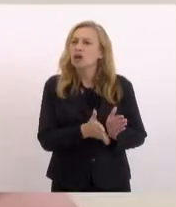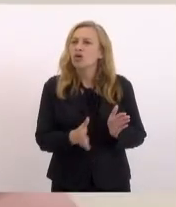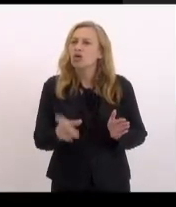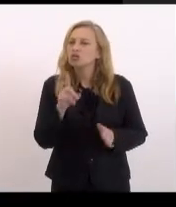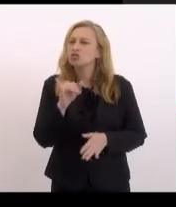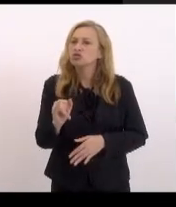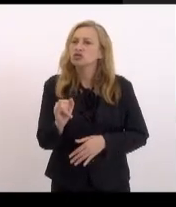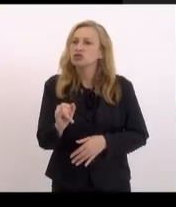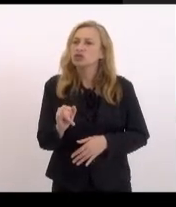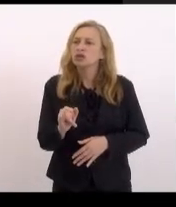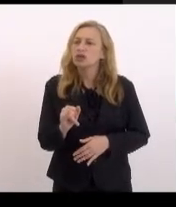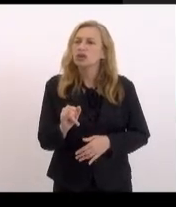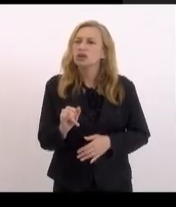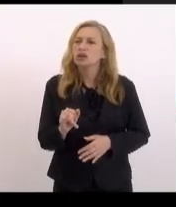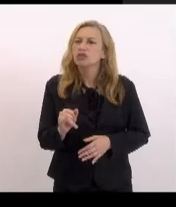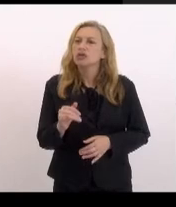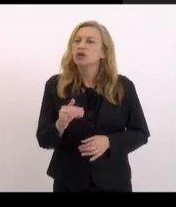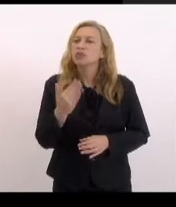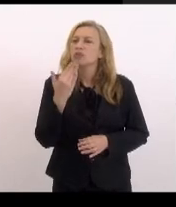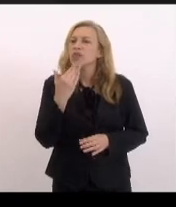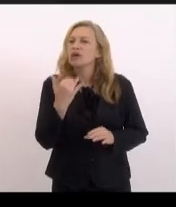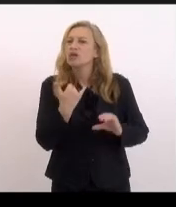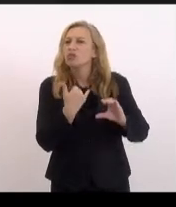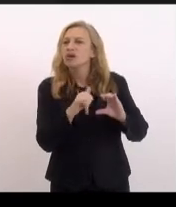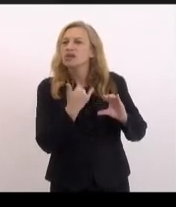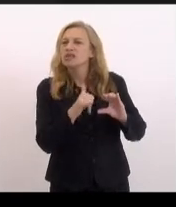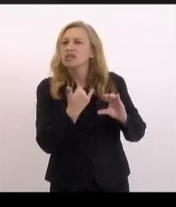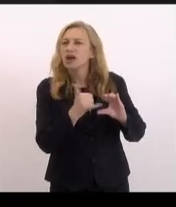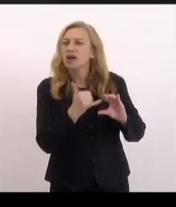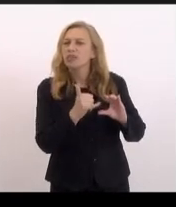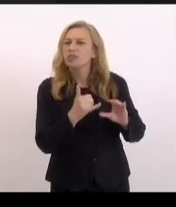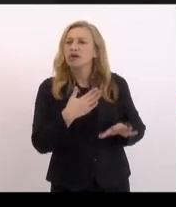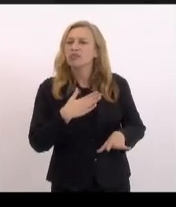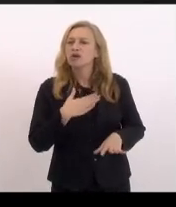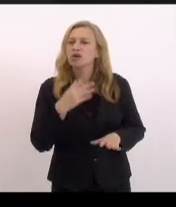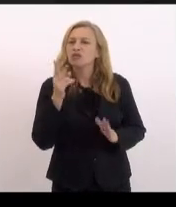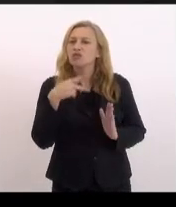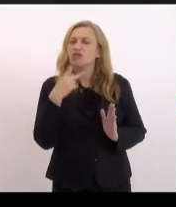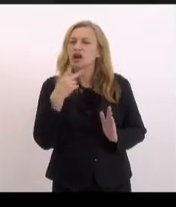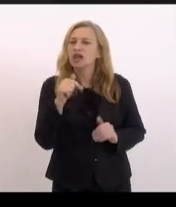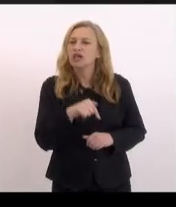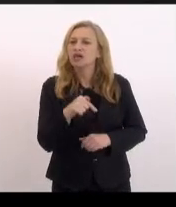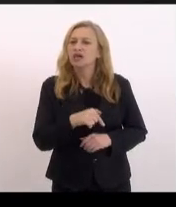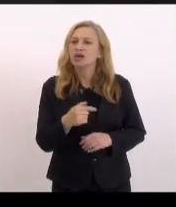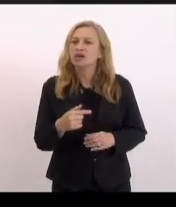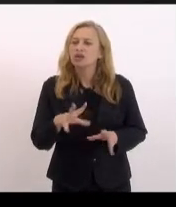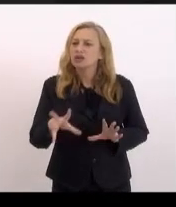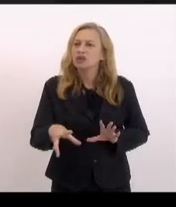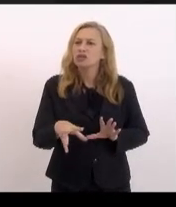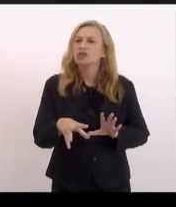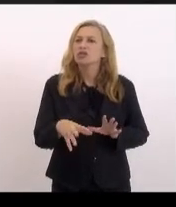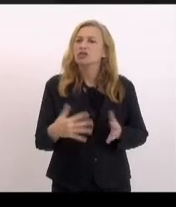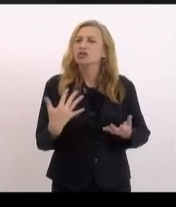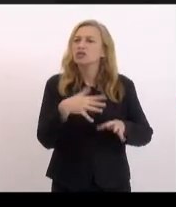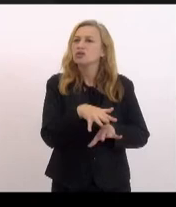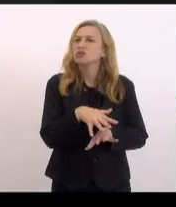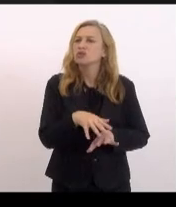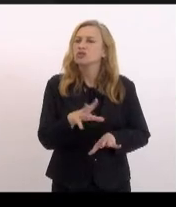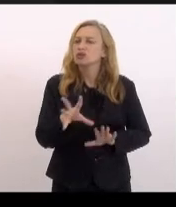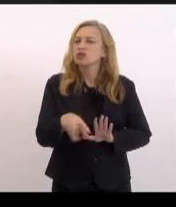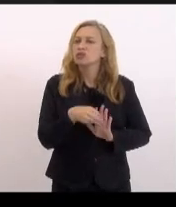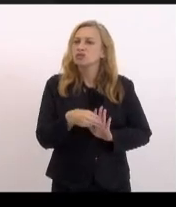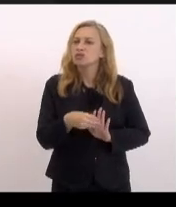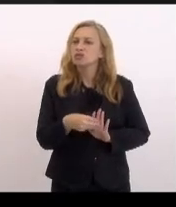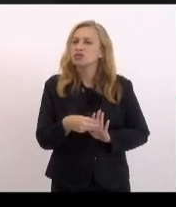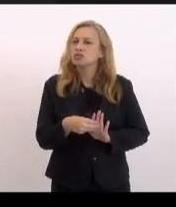de passa, que vem, passa no WhatsApp para mim, Lucinha, que eu vou cantar aqui umas inclusões. Passa, por gentileza, no